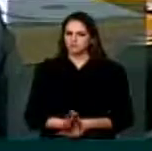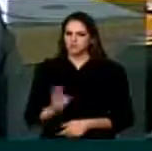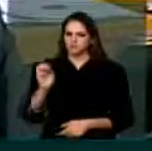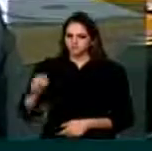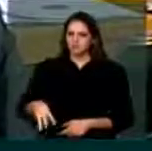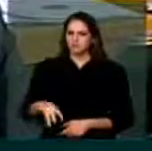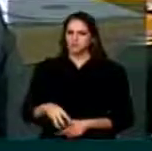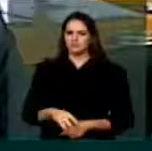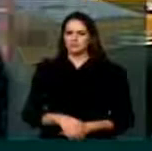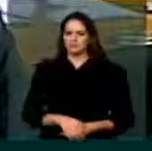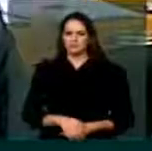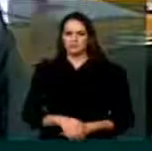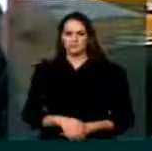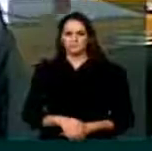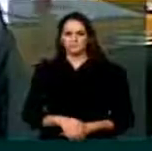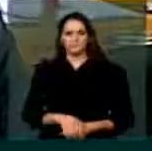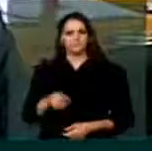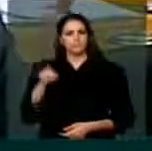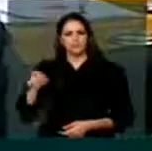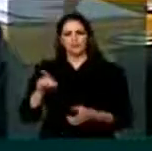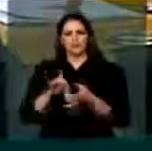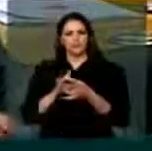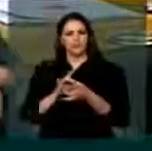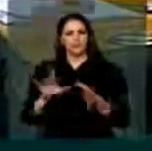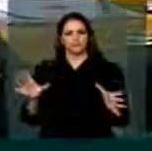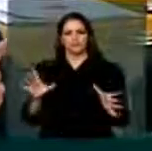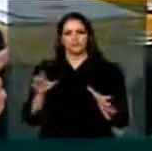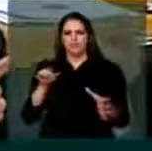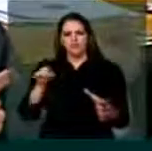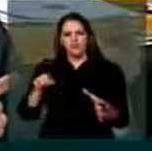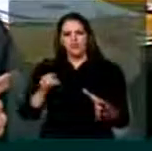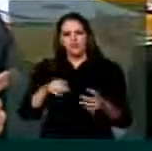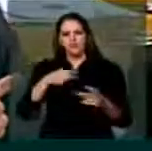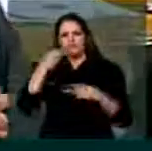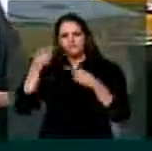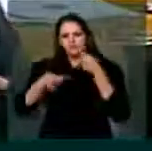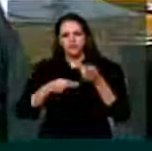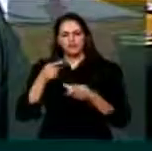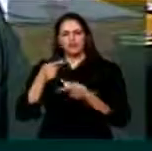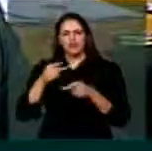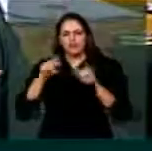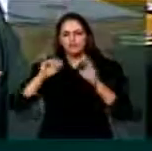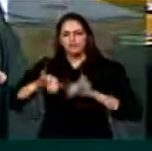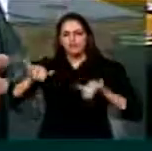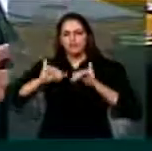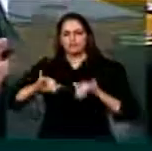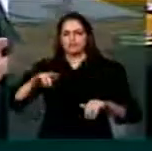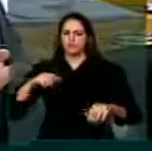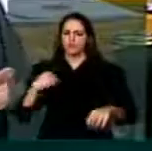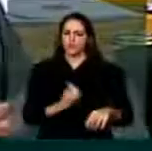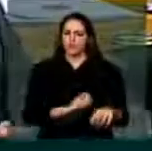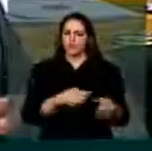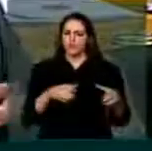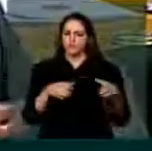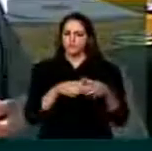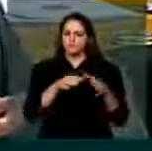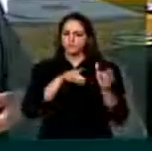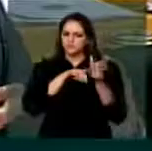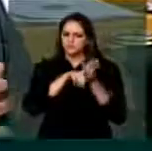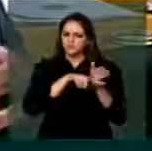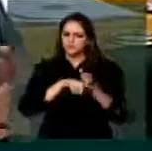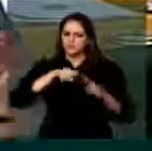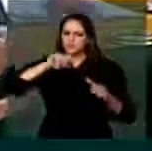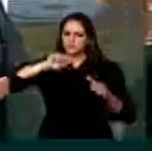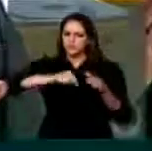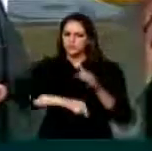país. E dar a ela liberdade para que ela preste as informações, para que a CPI aprofunde as